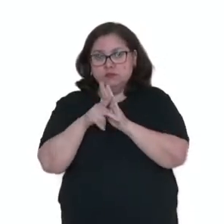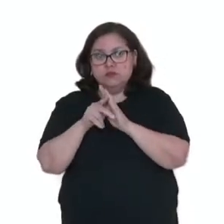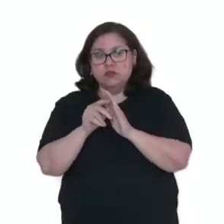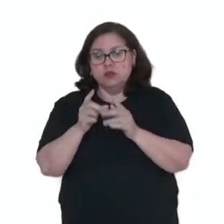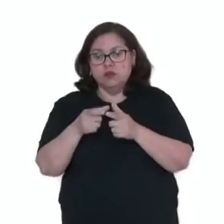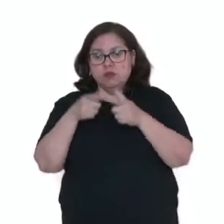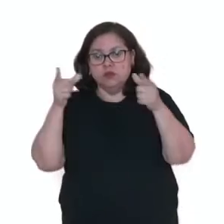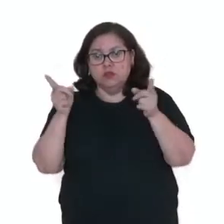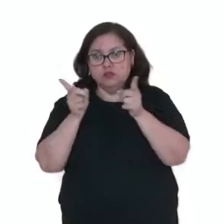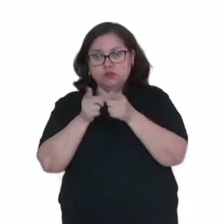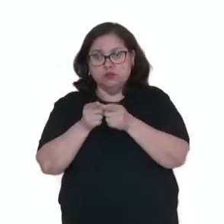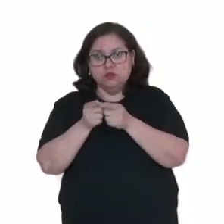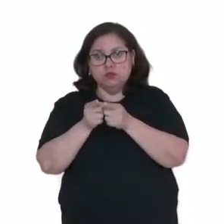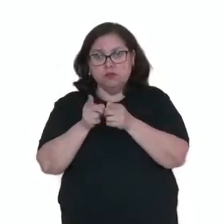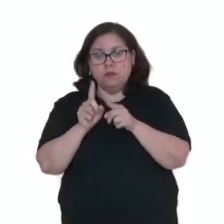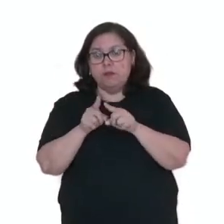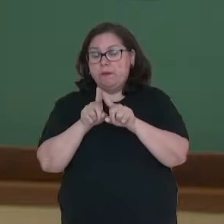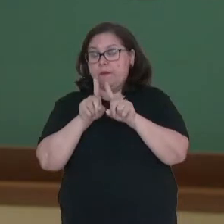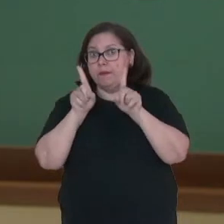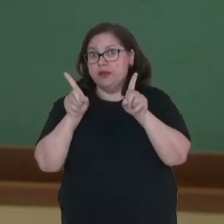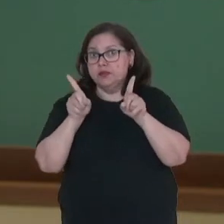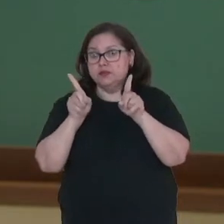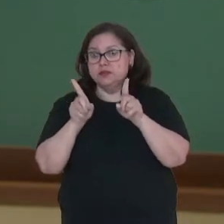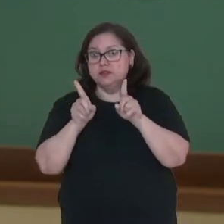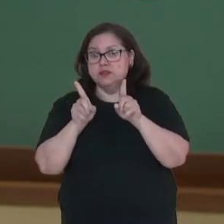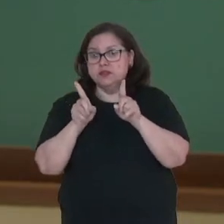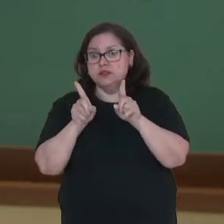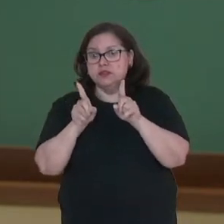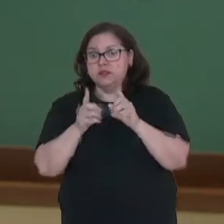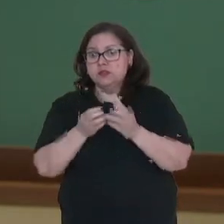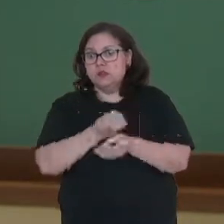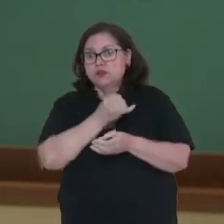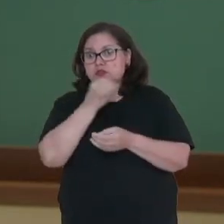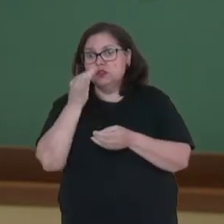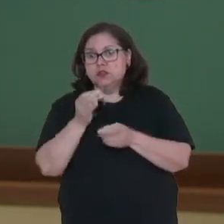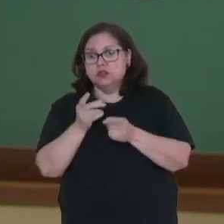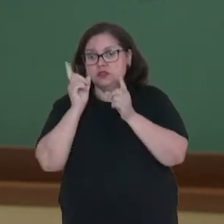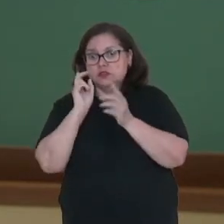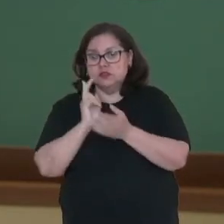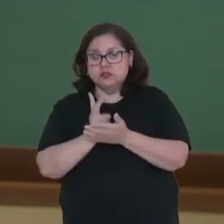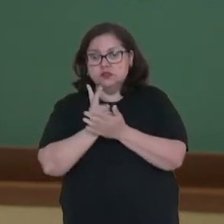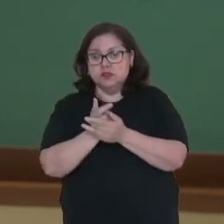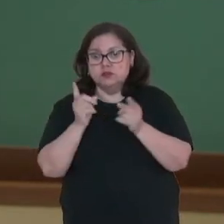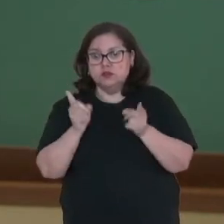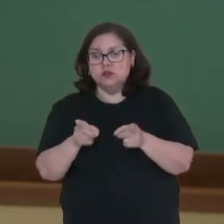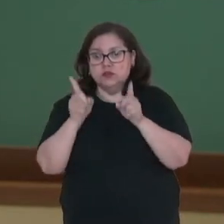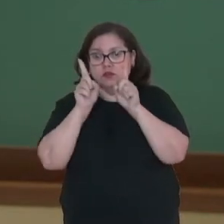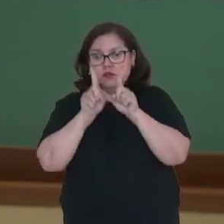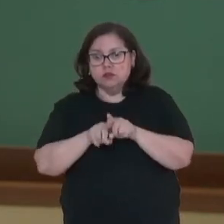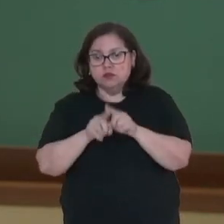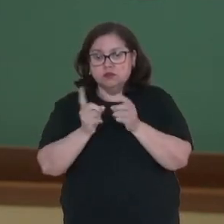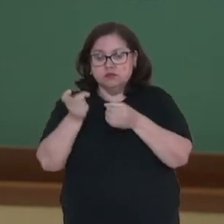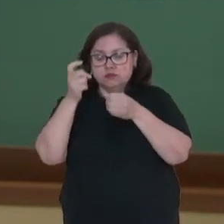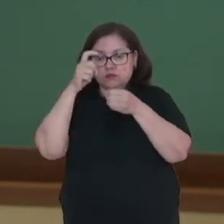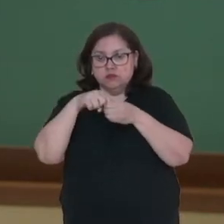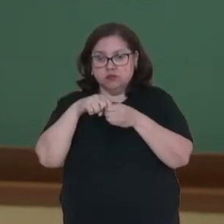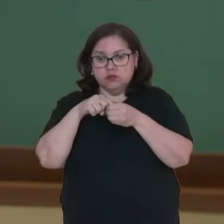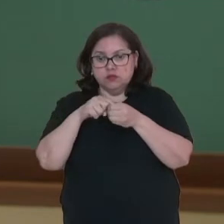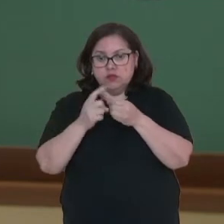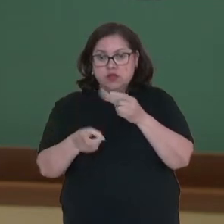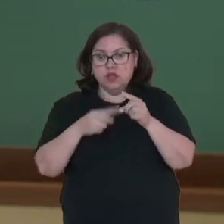pode aumentar ou diminuir, mas as quantidades vai ser sempre a mesma. A concentração